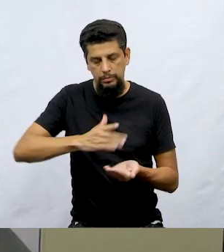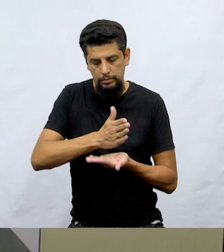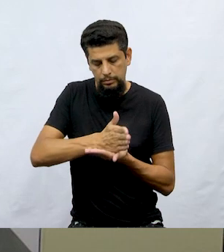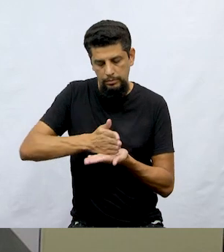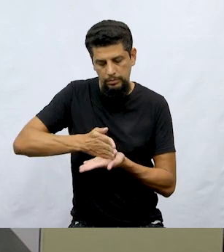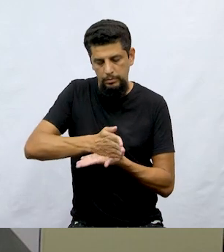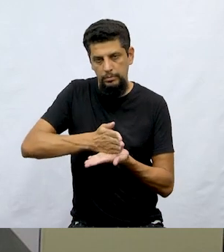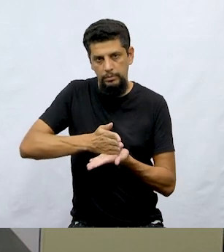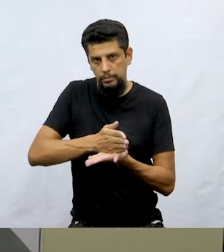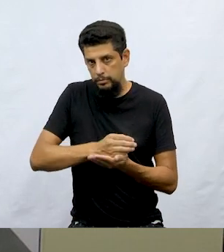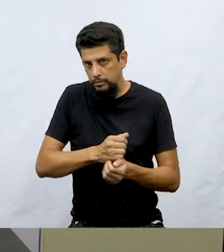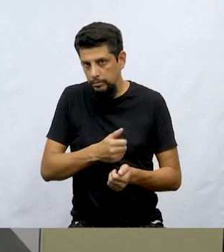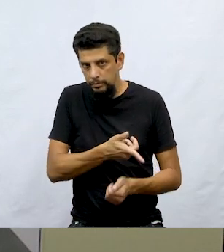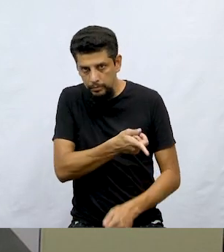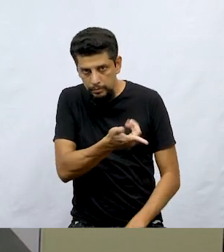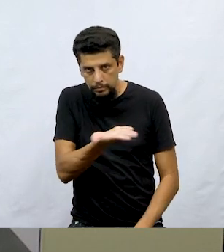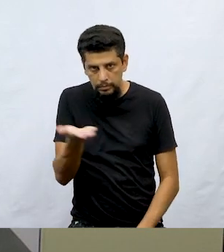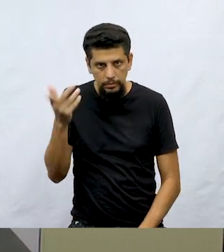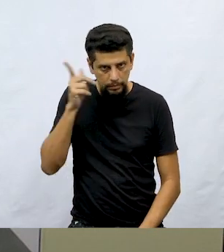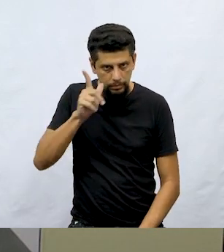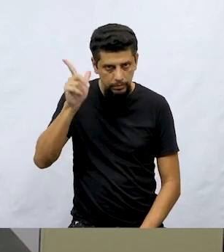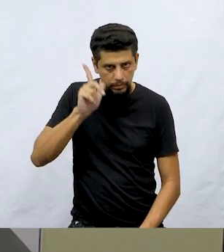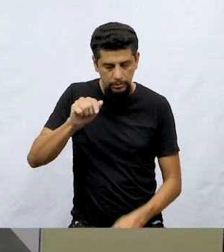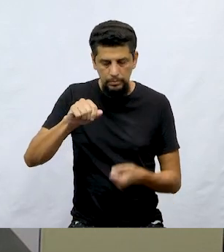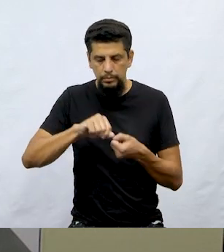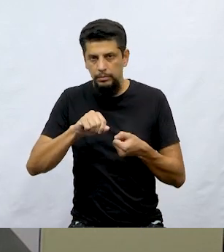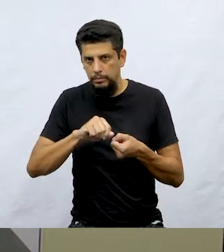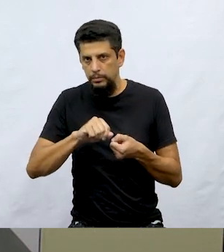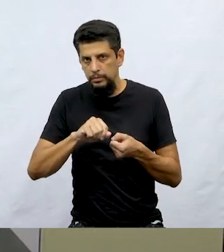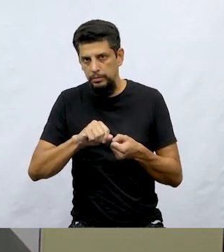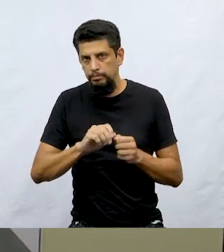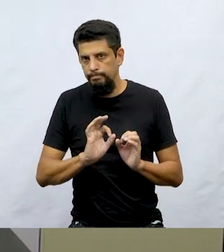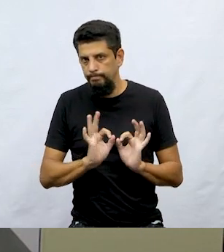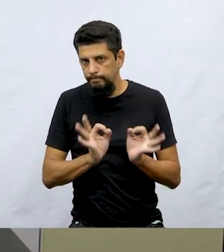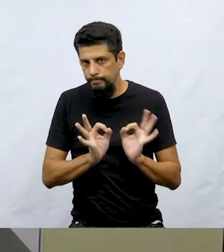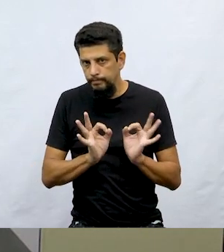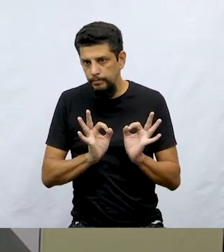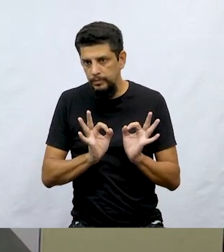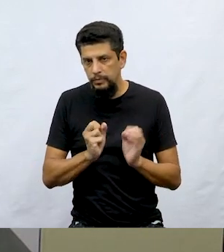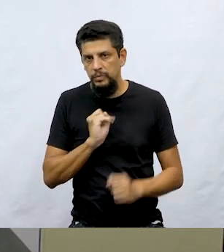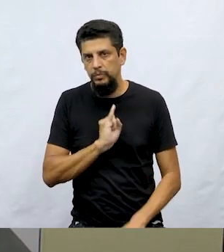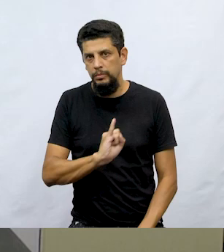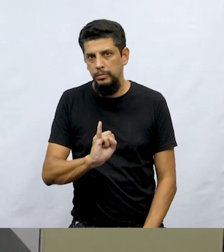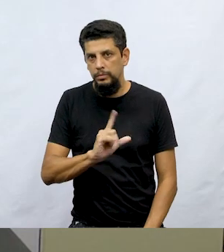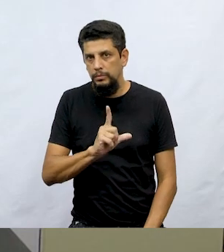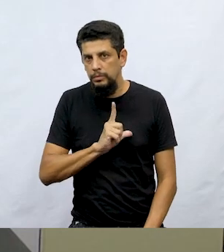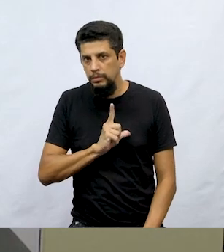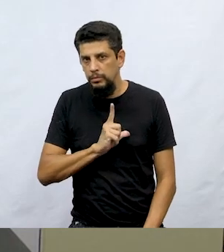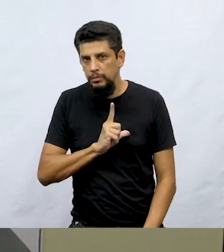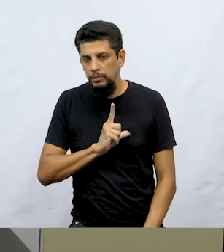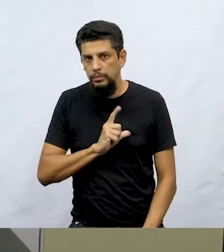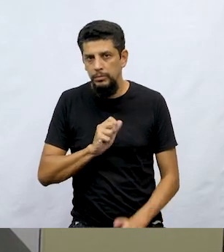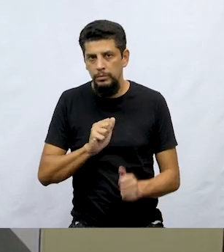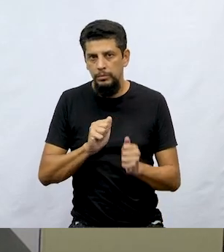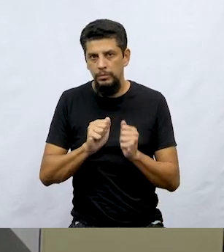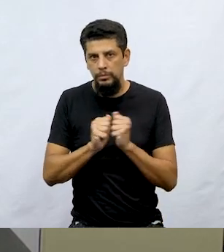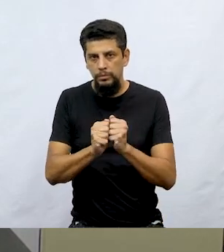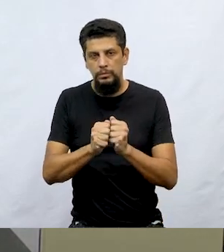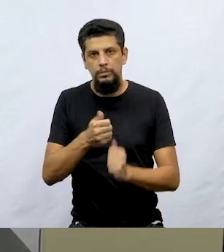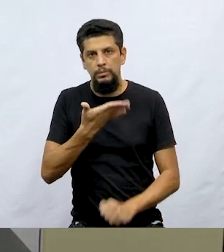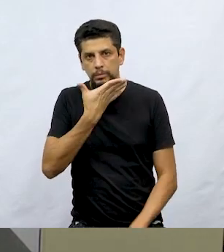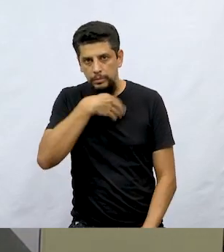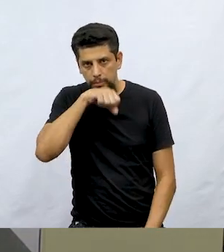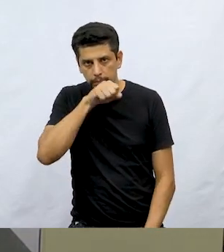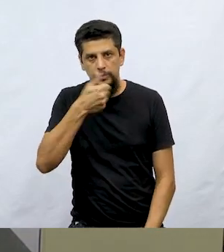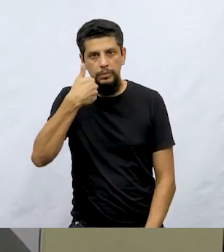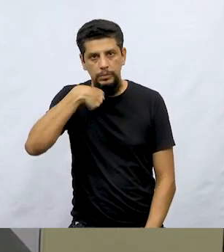ao meio. Tudo bem aí, pessoal? Vamos junto, tá bem? Se tiver alguém aí junto com você, e